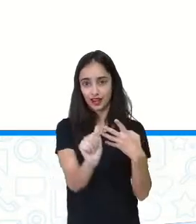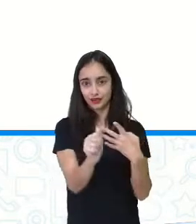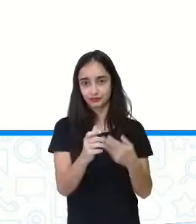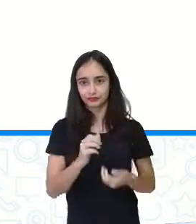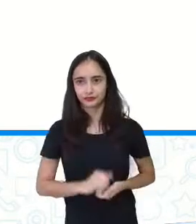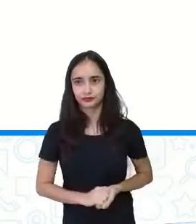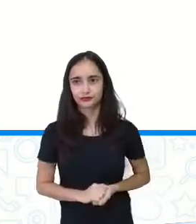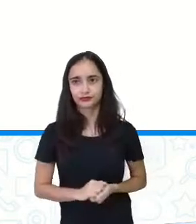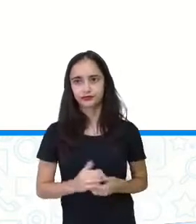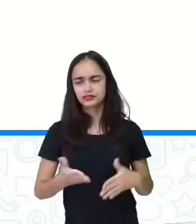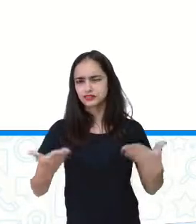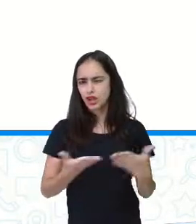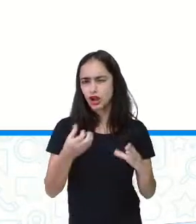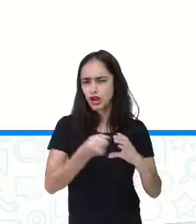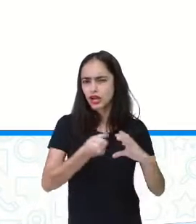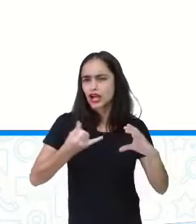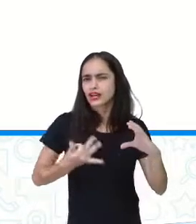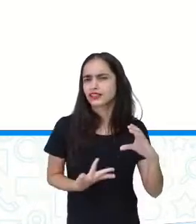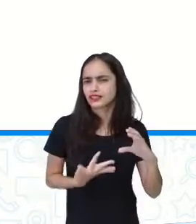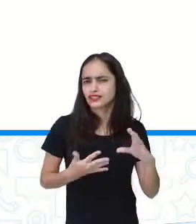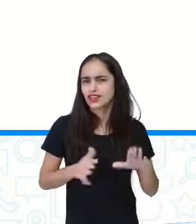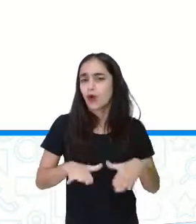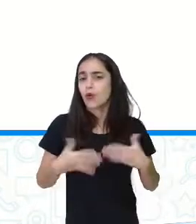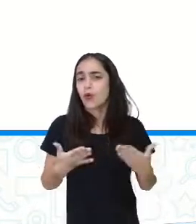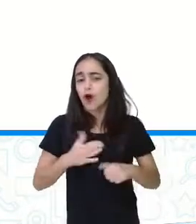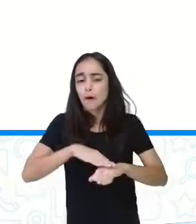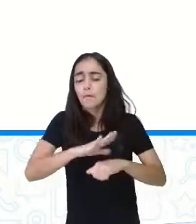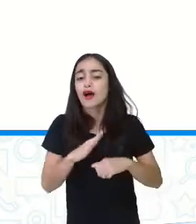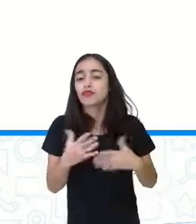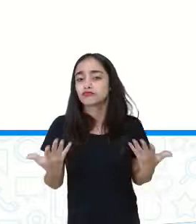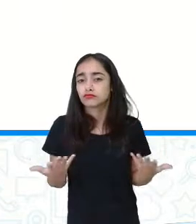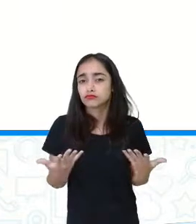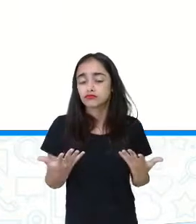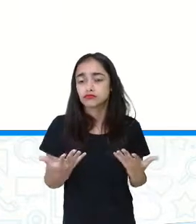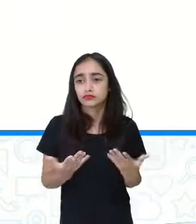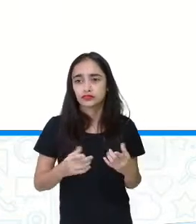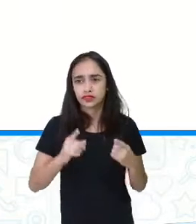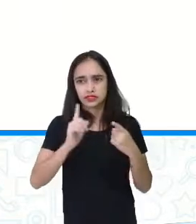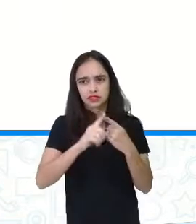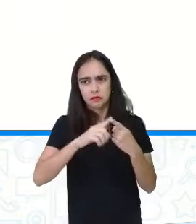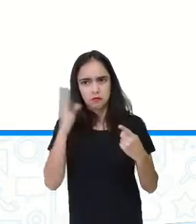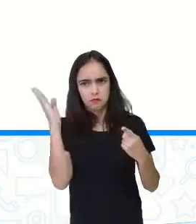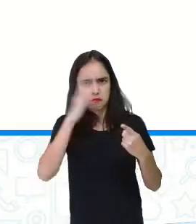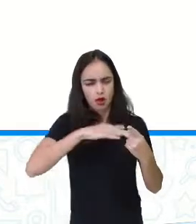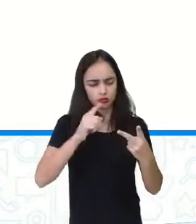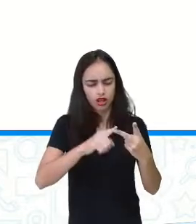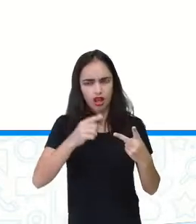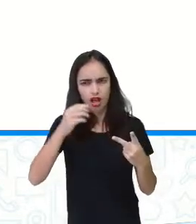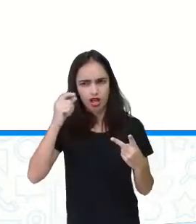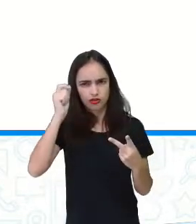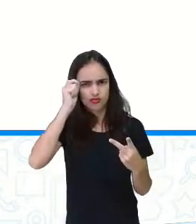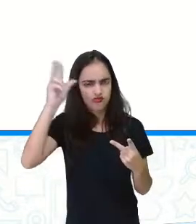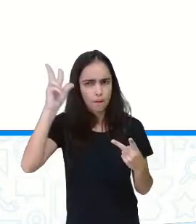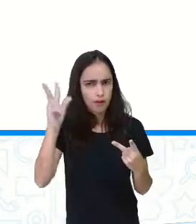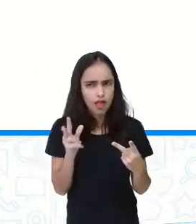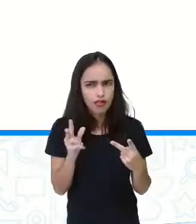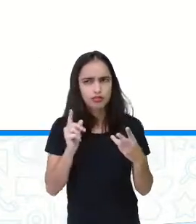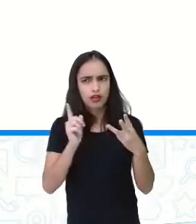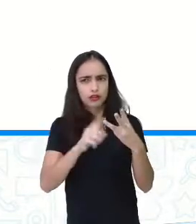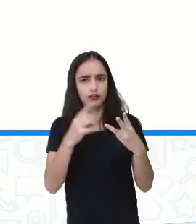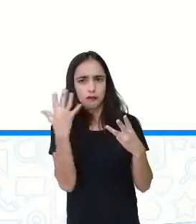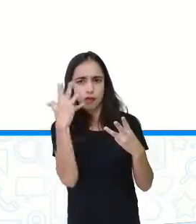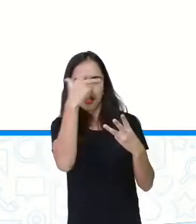que mais se destaca na história Qual é a maldade a esperteza a beleza ou